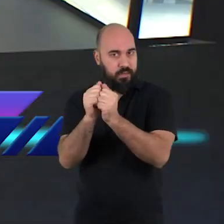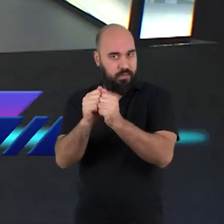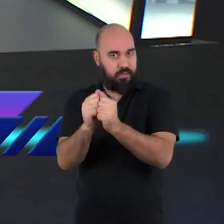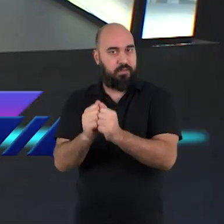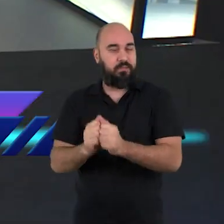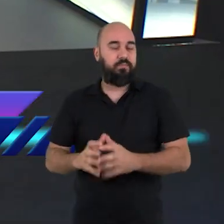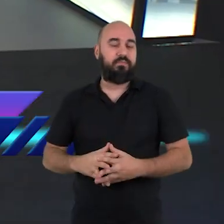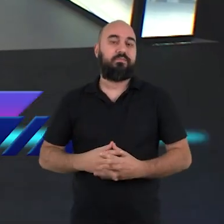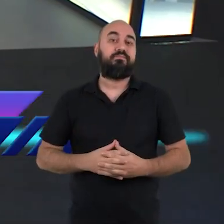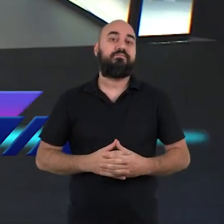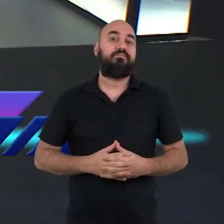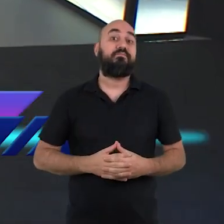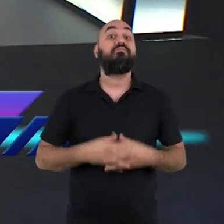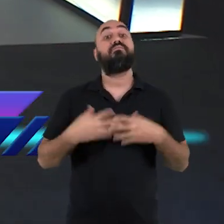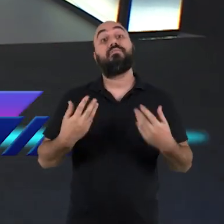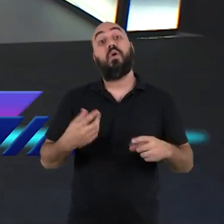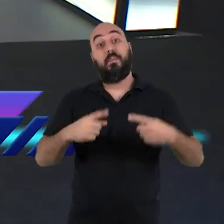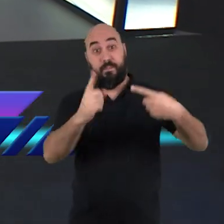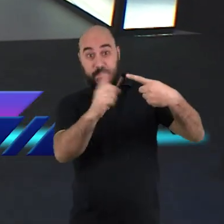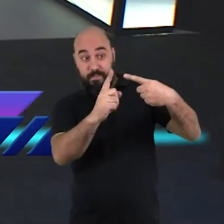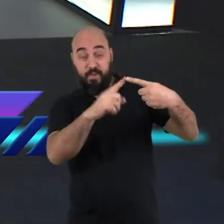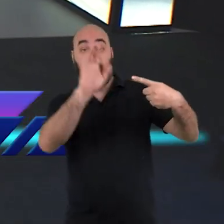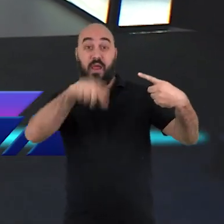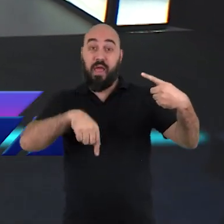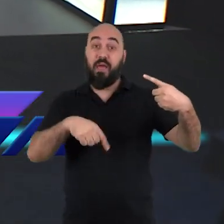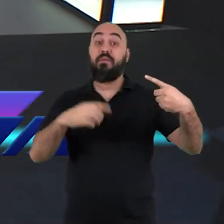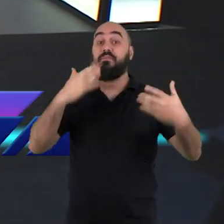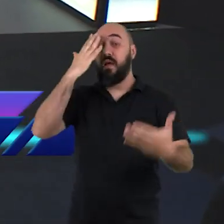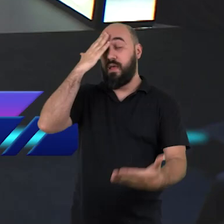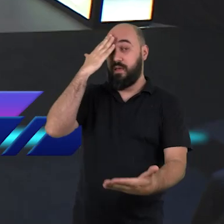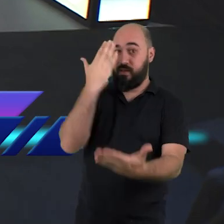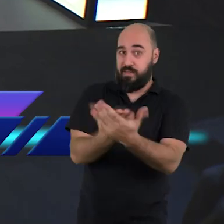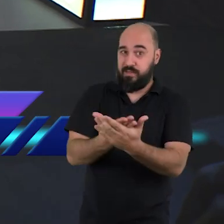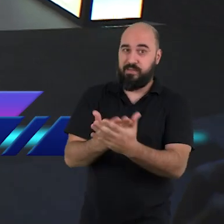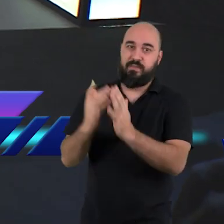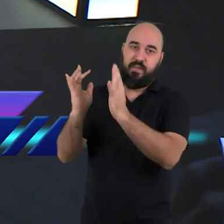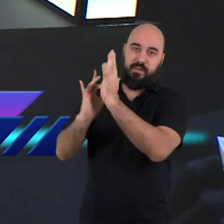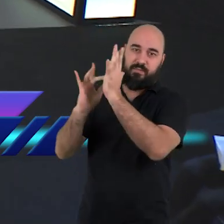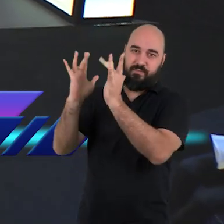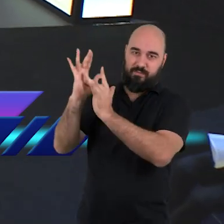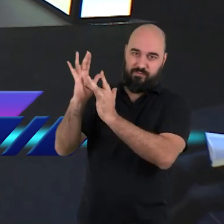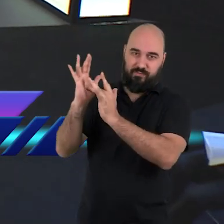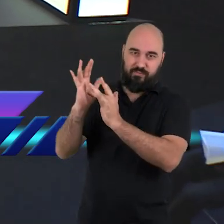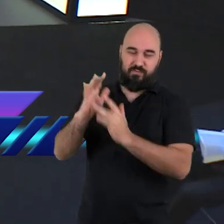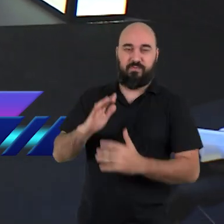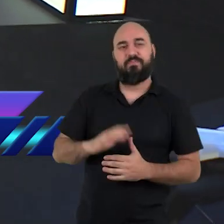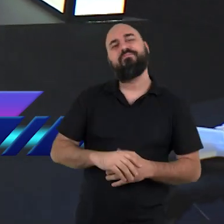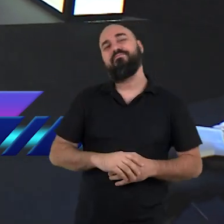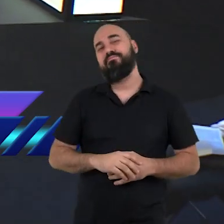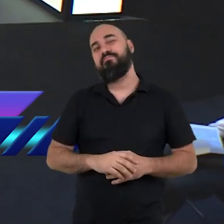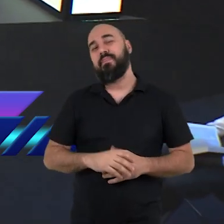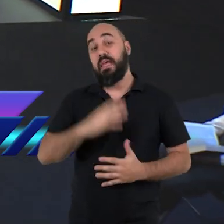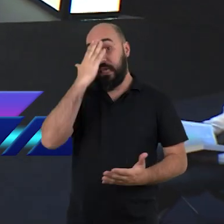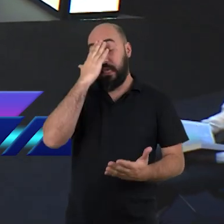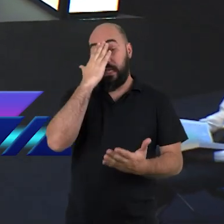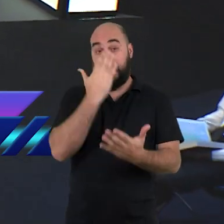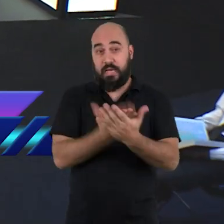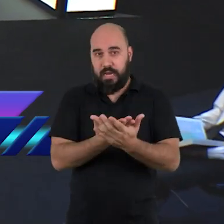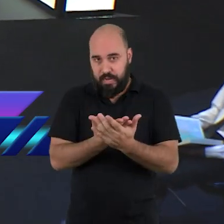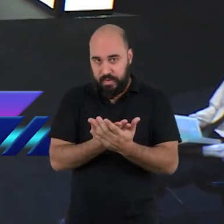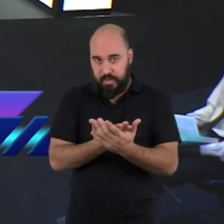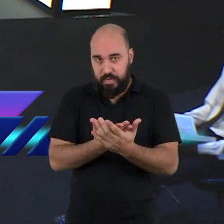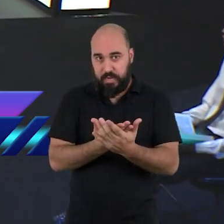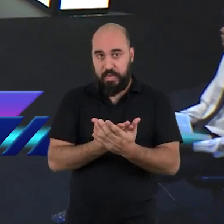O primeiro passo para a salvação é crer em Jesus. Ora, veja, crer não é a